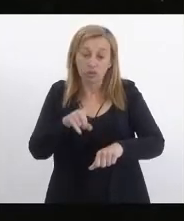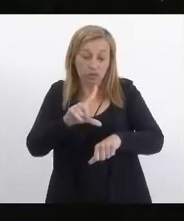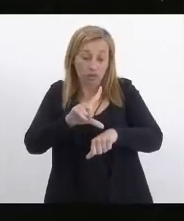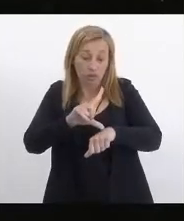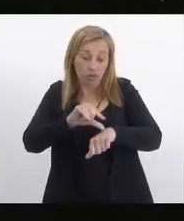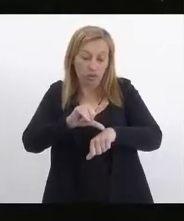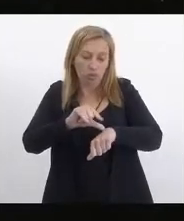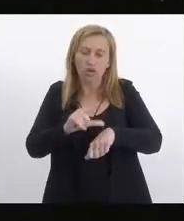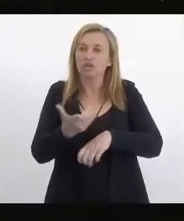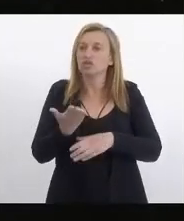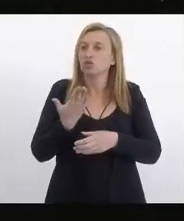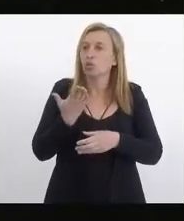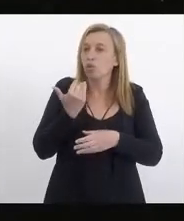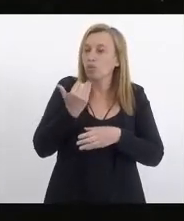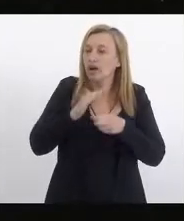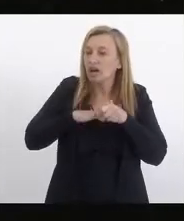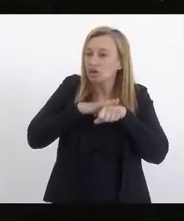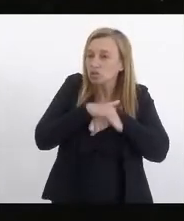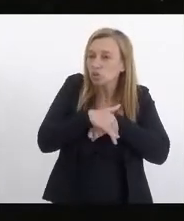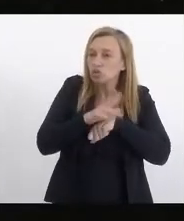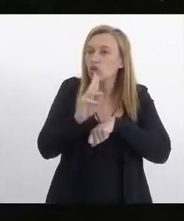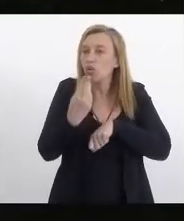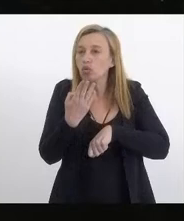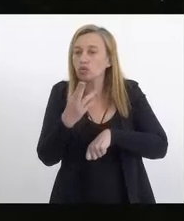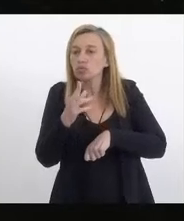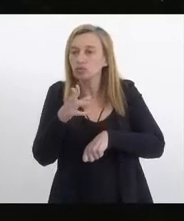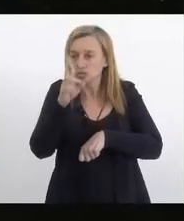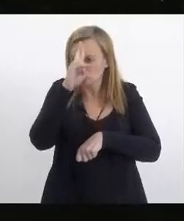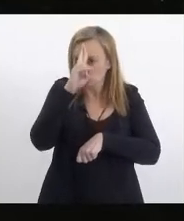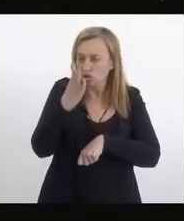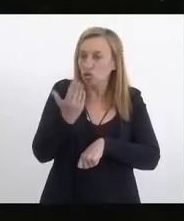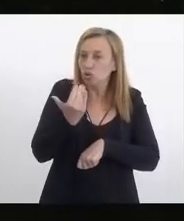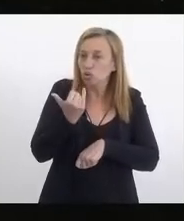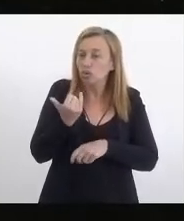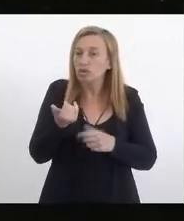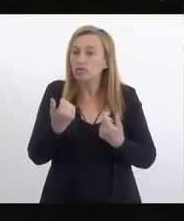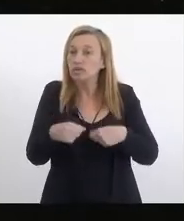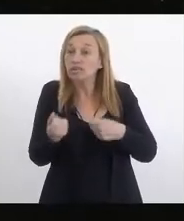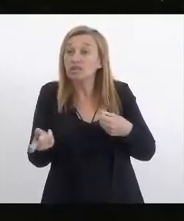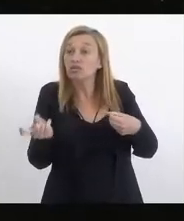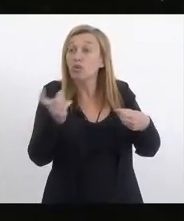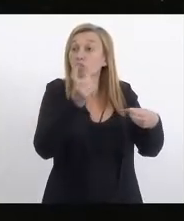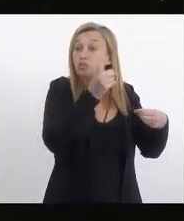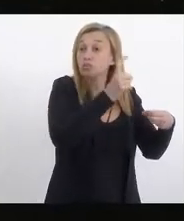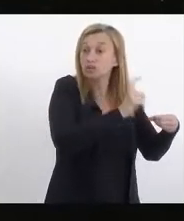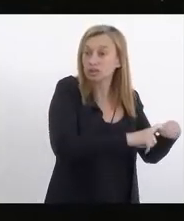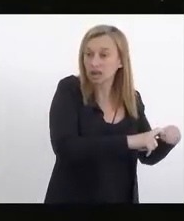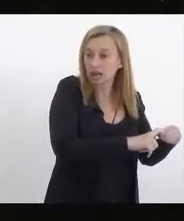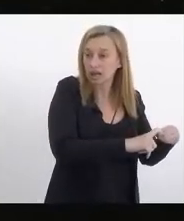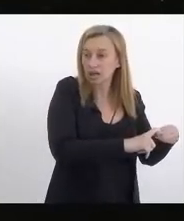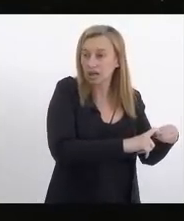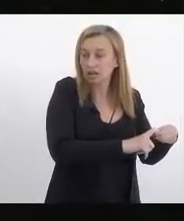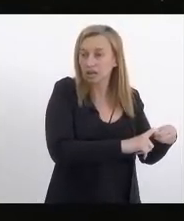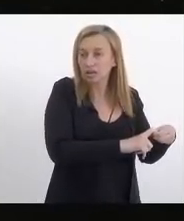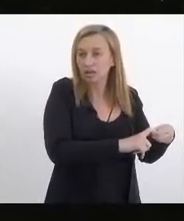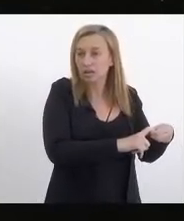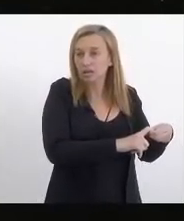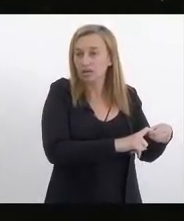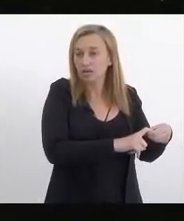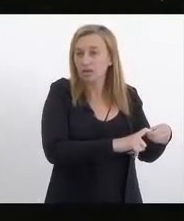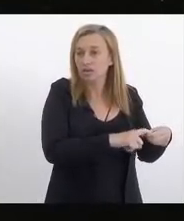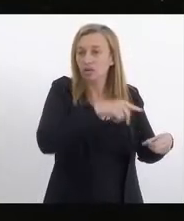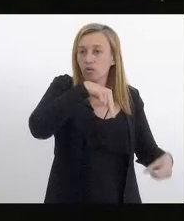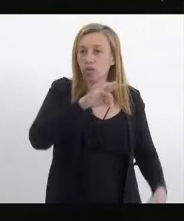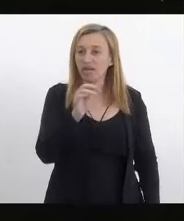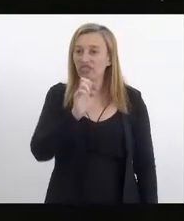de jantar ou até mesmo almoçar, ele tem que regressar para o quartel de origem.